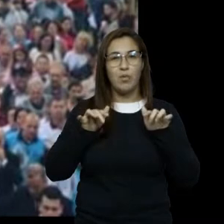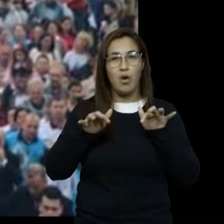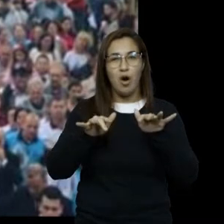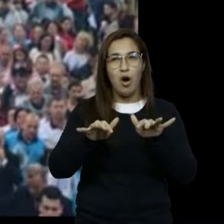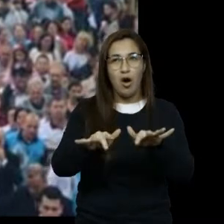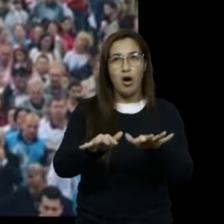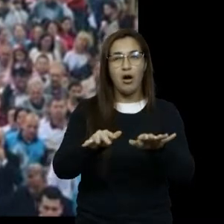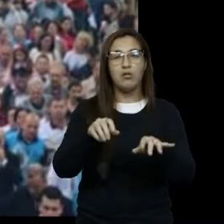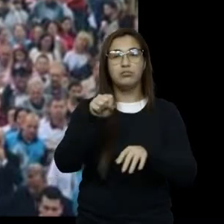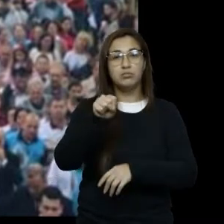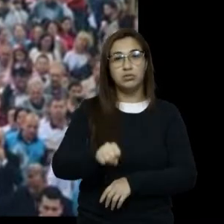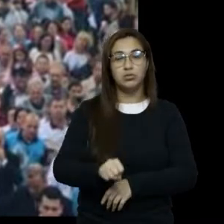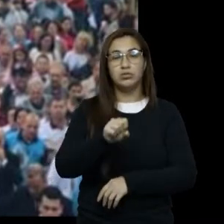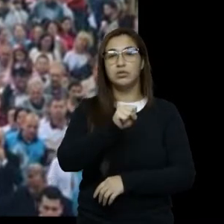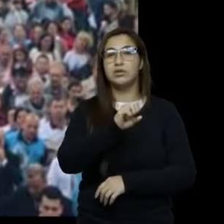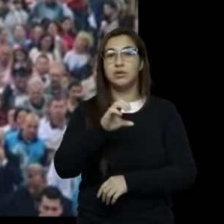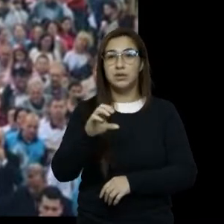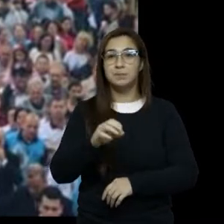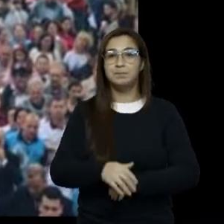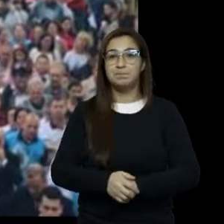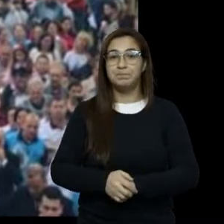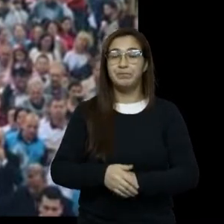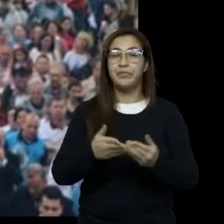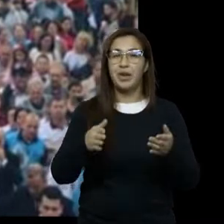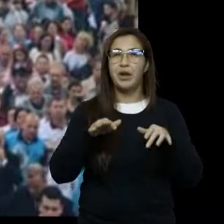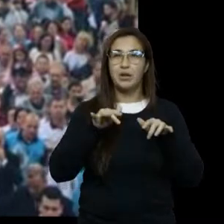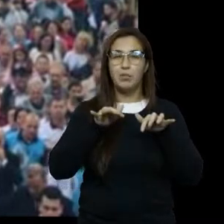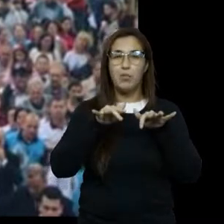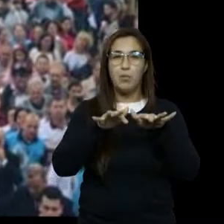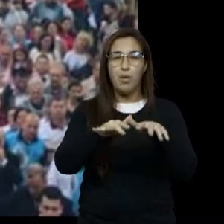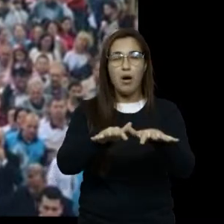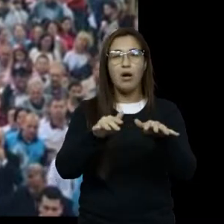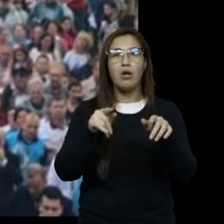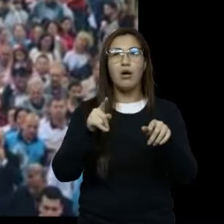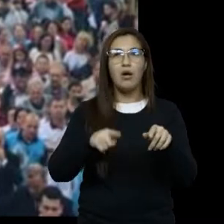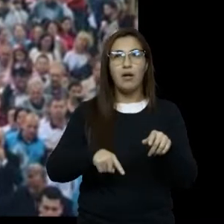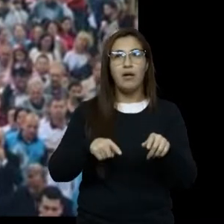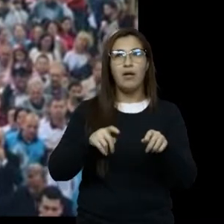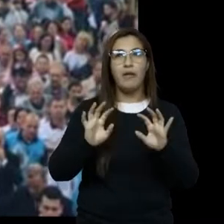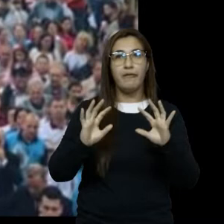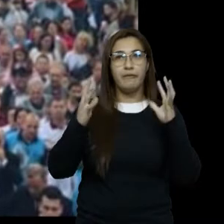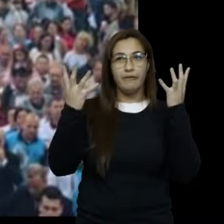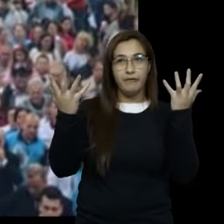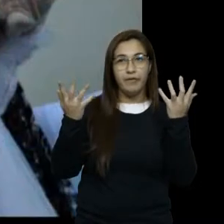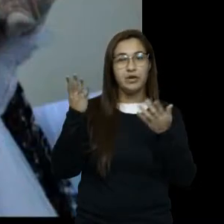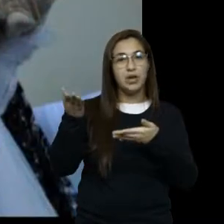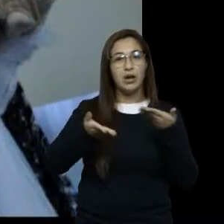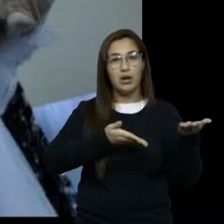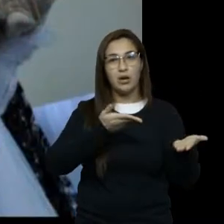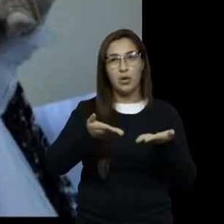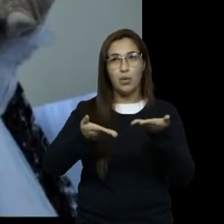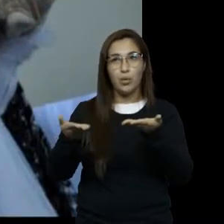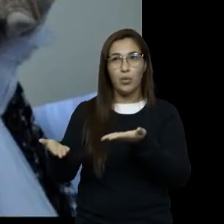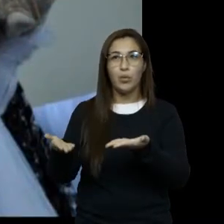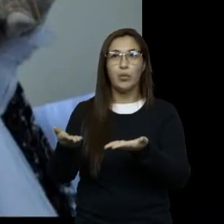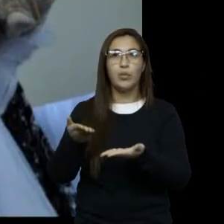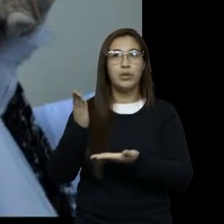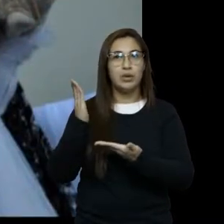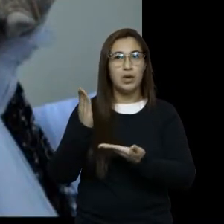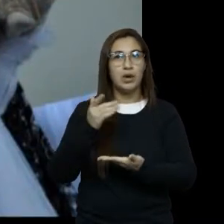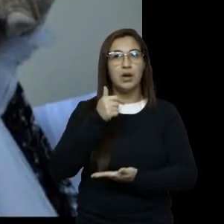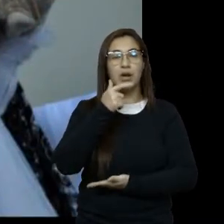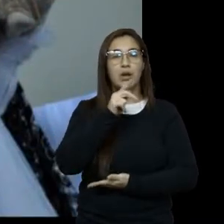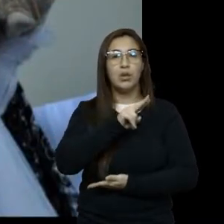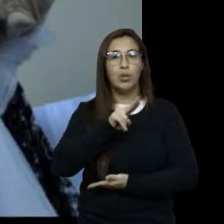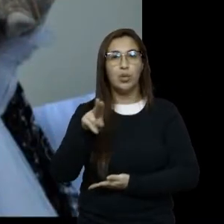Sul de Santa Catarina a Romaria é uma festa da padroeira de Araranguá chamada lá de Nossa Senhora Mãe dos